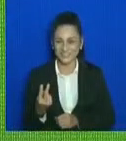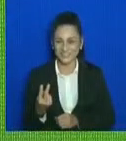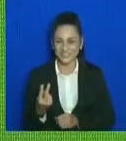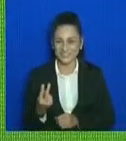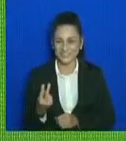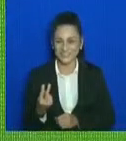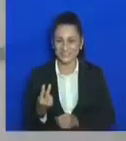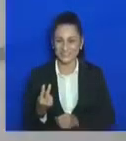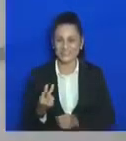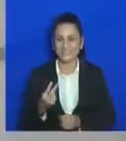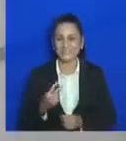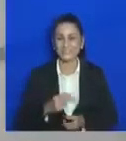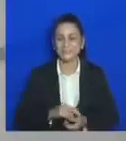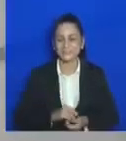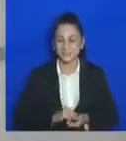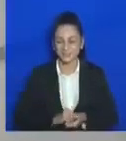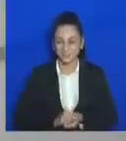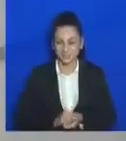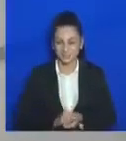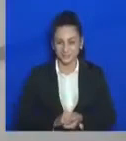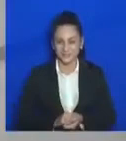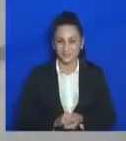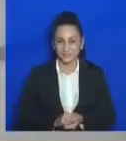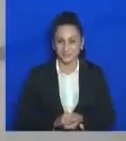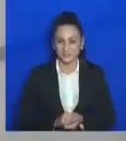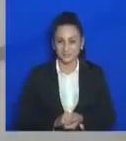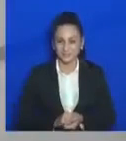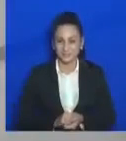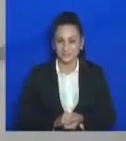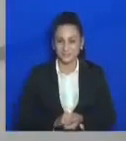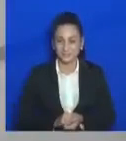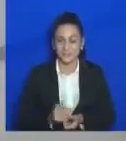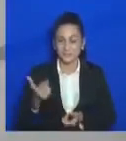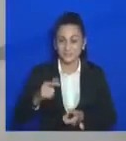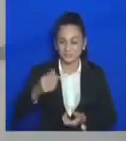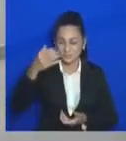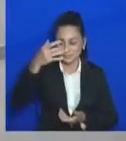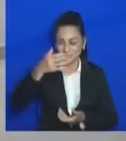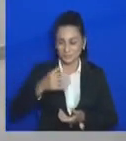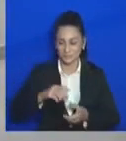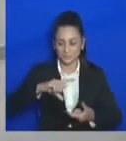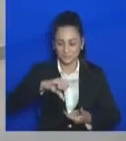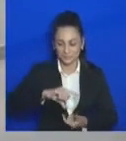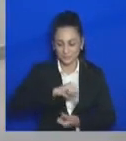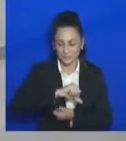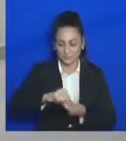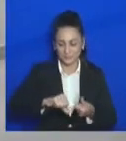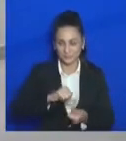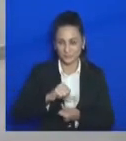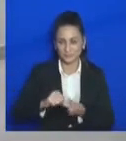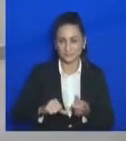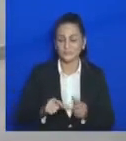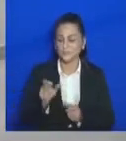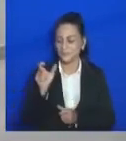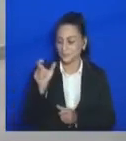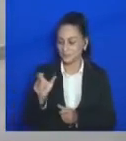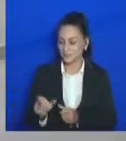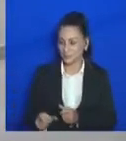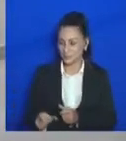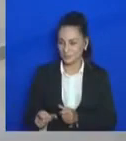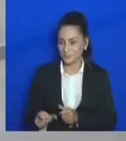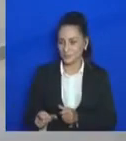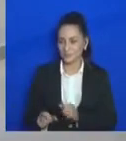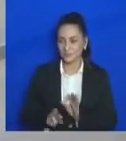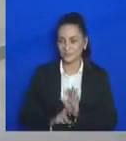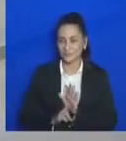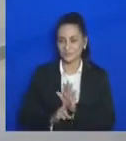Tainara, nossa garota da sorte, mostrando, você conferindo aí no detalhe. Bola no suporte, o globo sendo identificado. Agora para o sorteio do